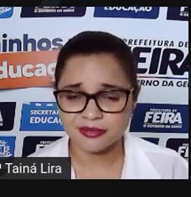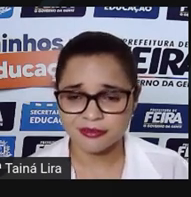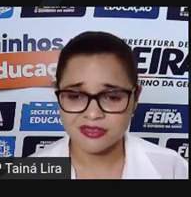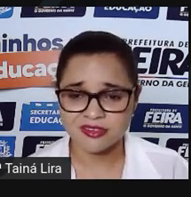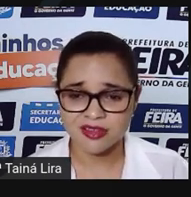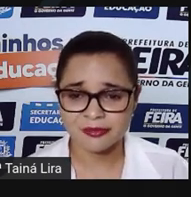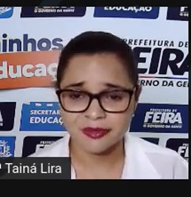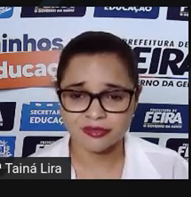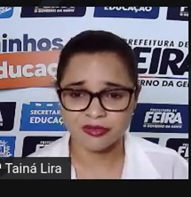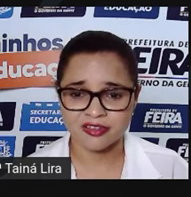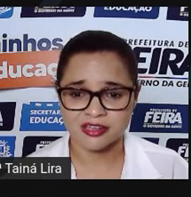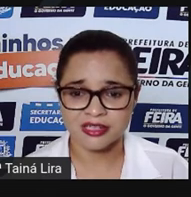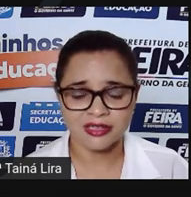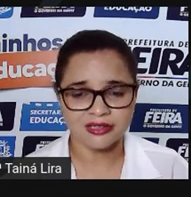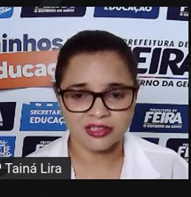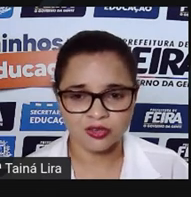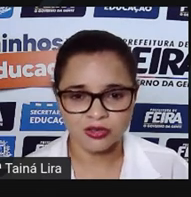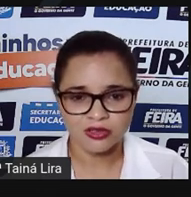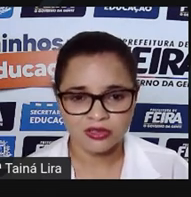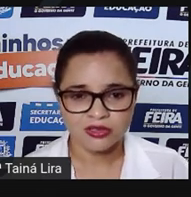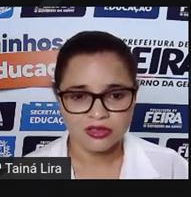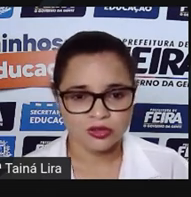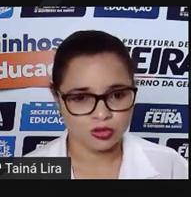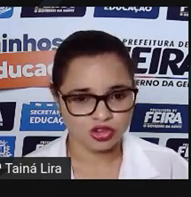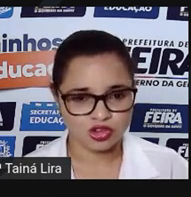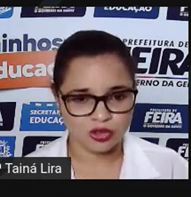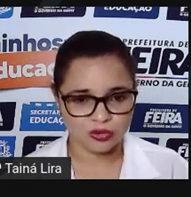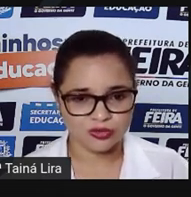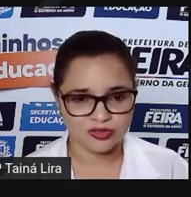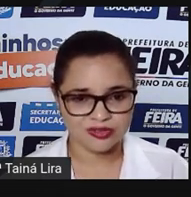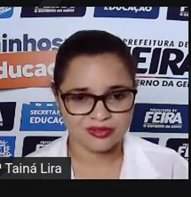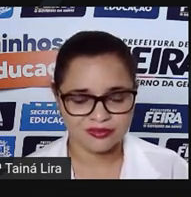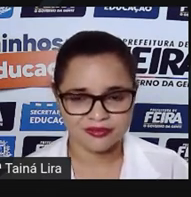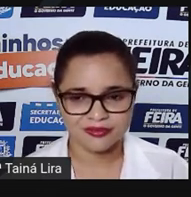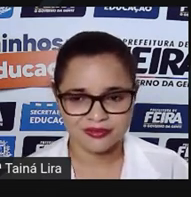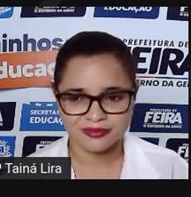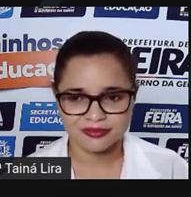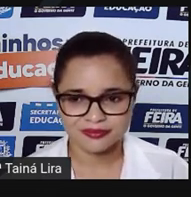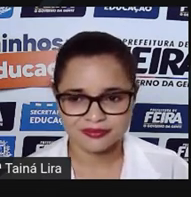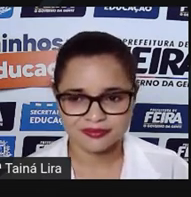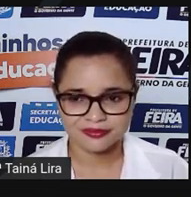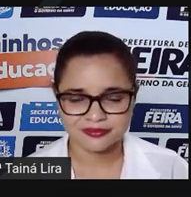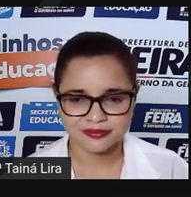Então, essas são imagens das pessoas aí criando os jogos.